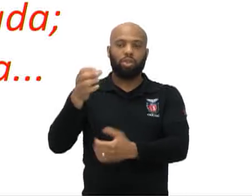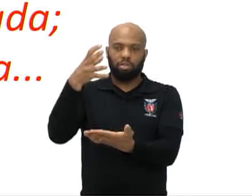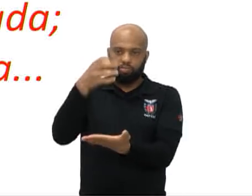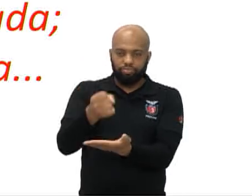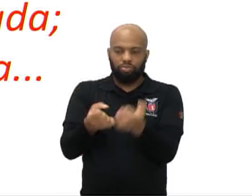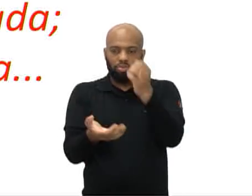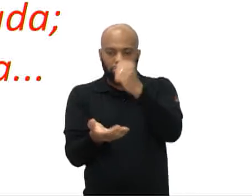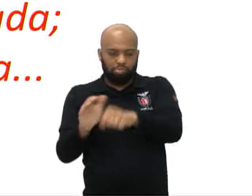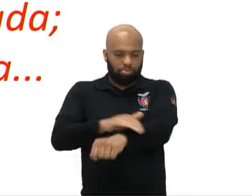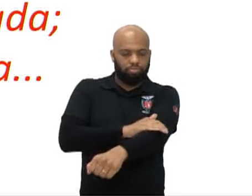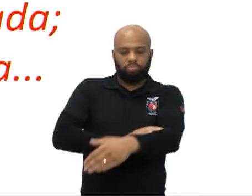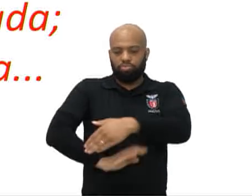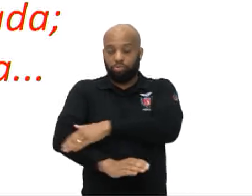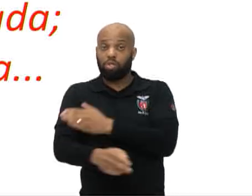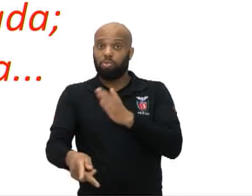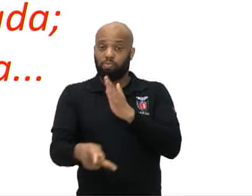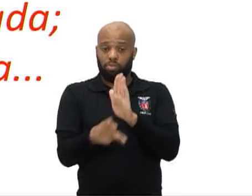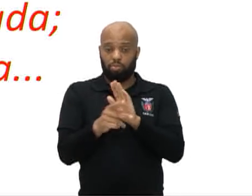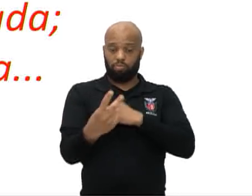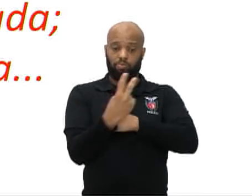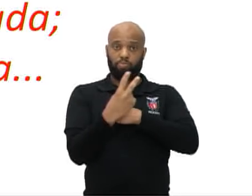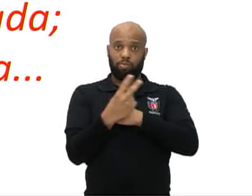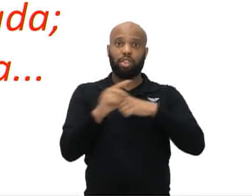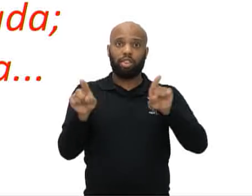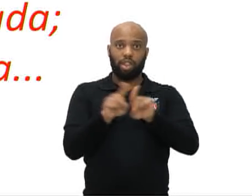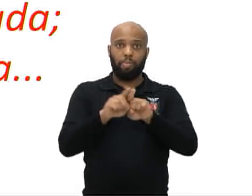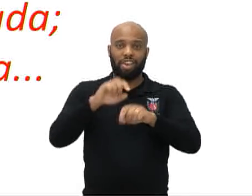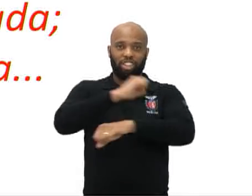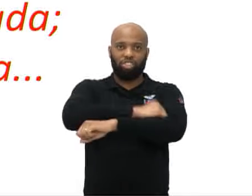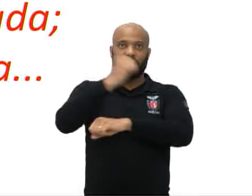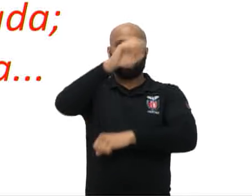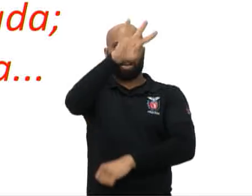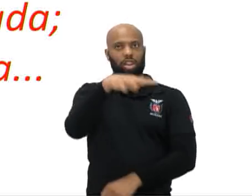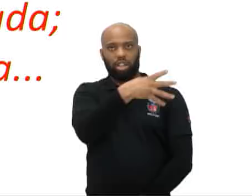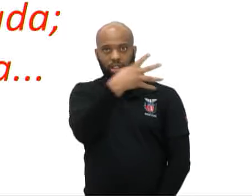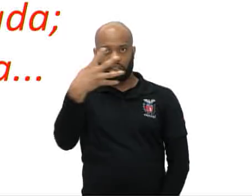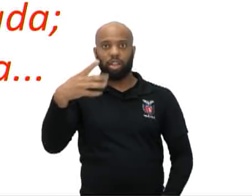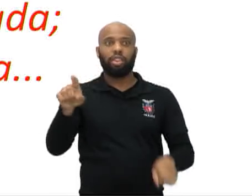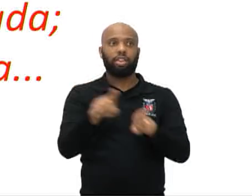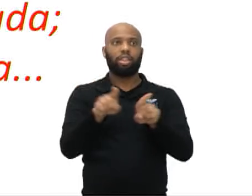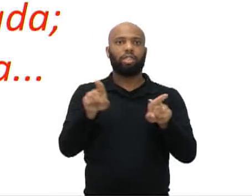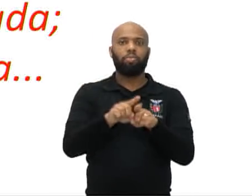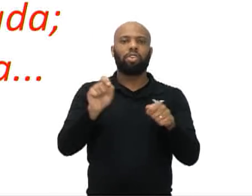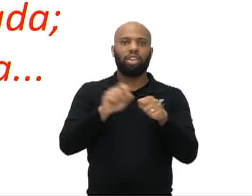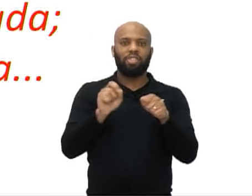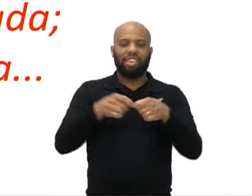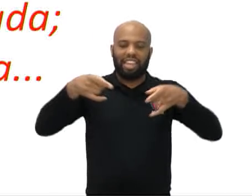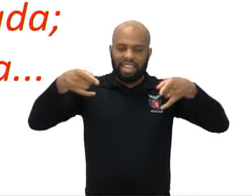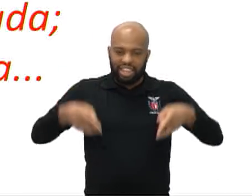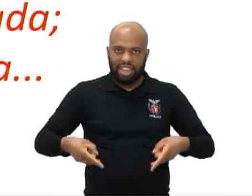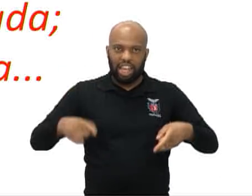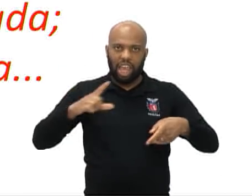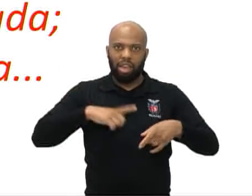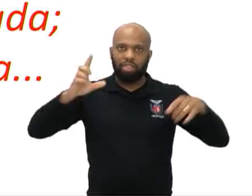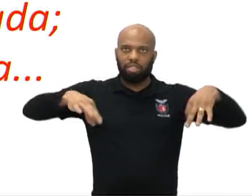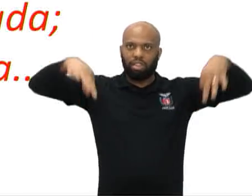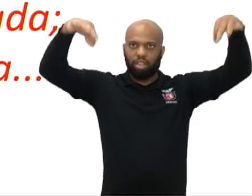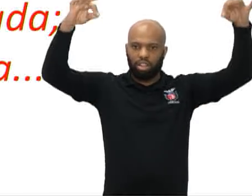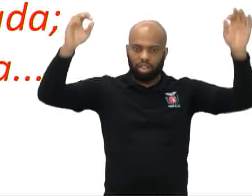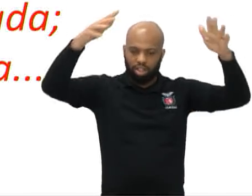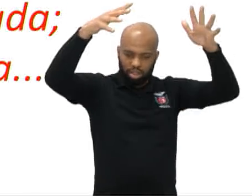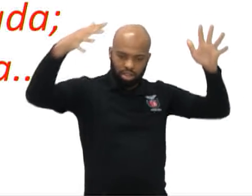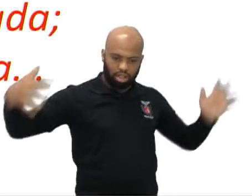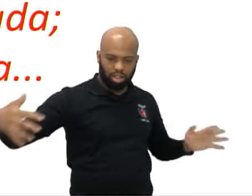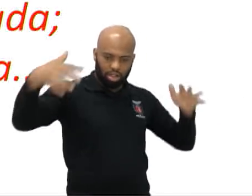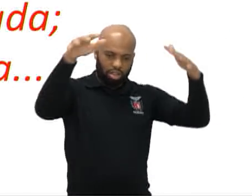usa inseticida, a gente põe telas nas janelas, mosquiteiro ao redor da cama, principalmente naquelas regiões mais